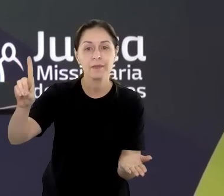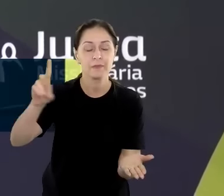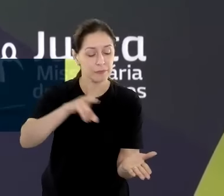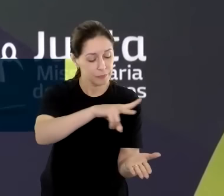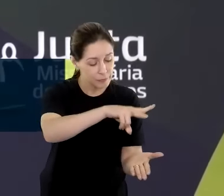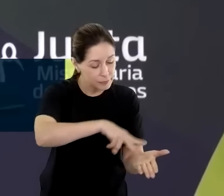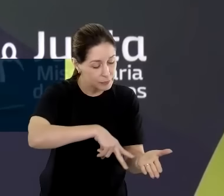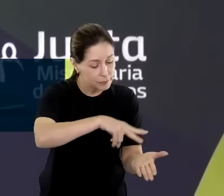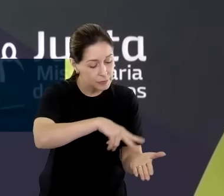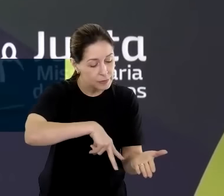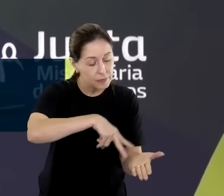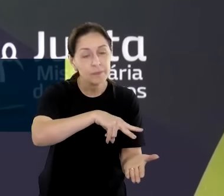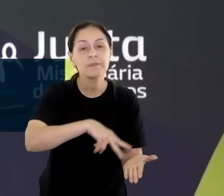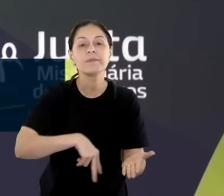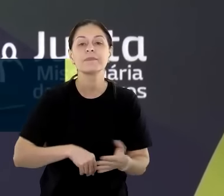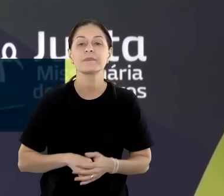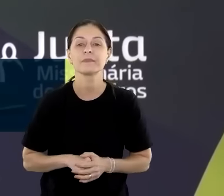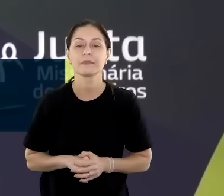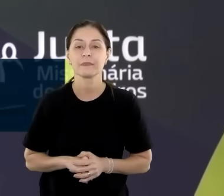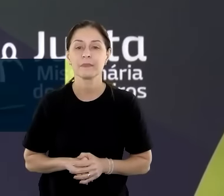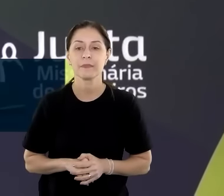gentileza. Evangelho de Cristo,